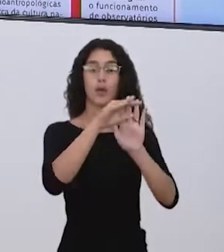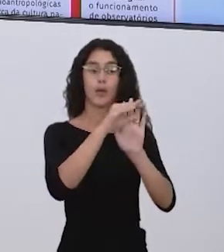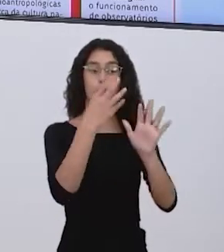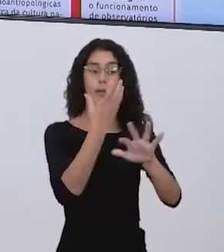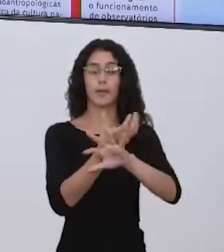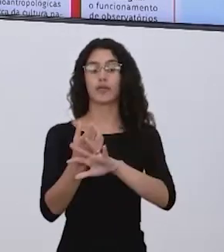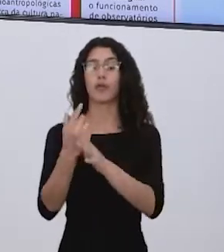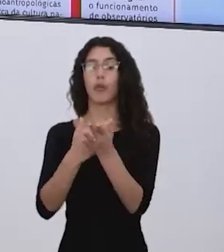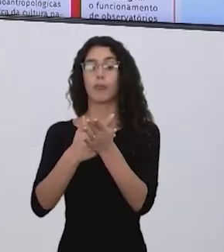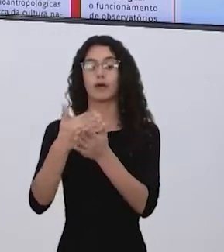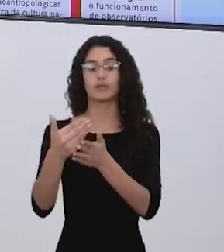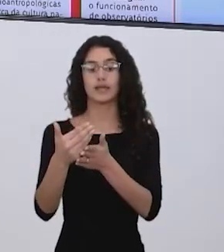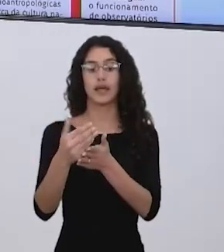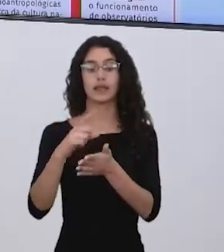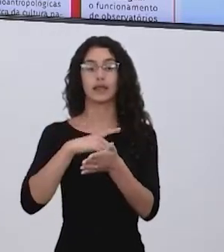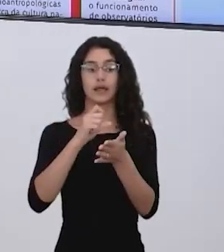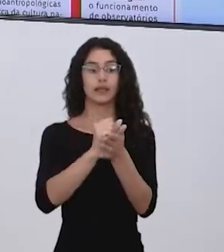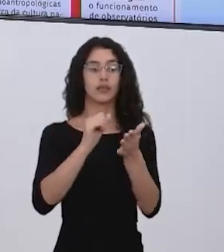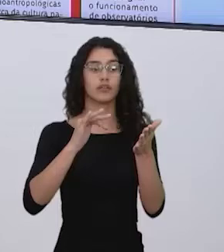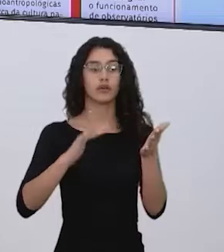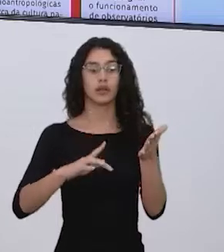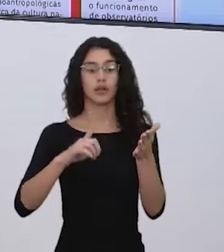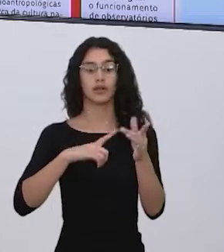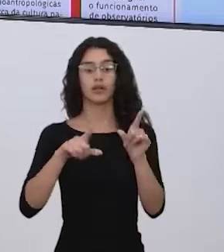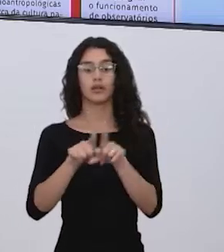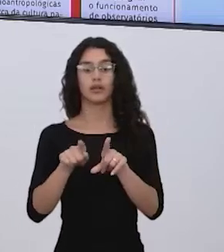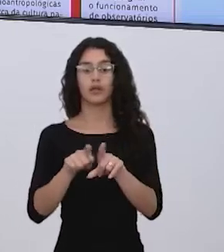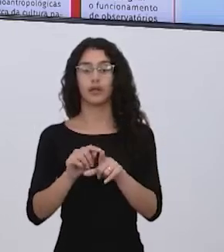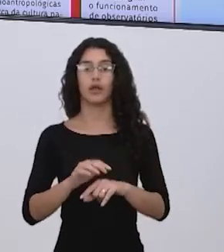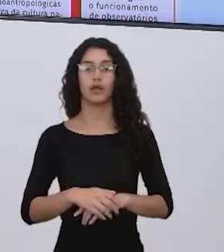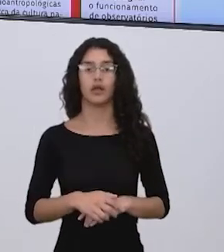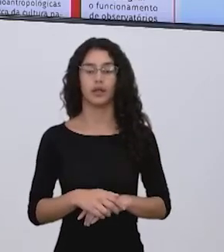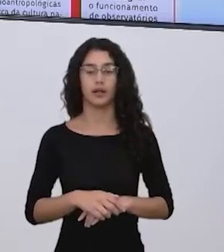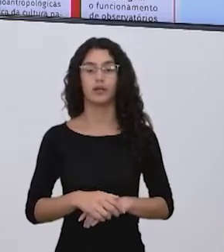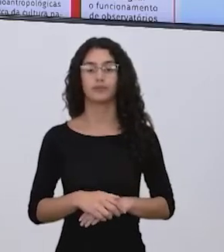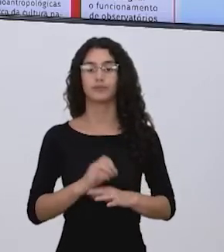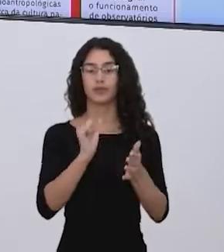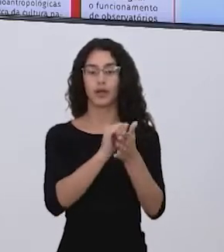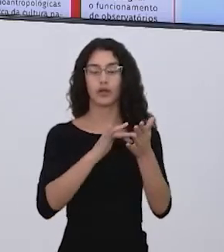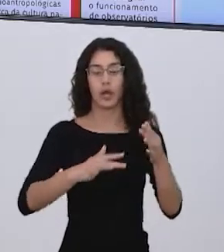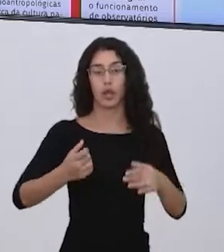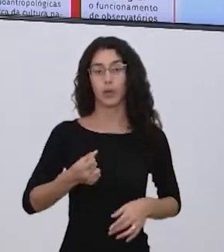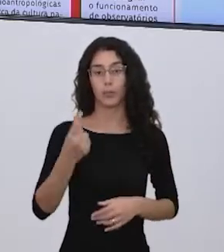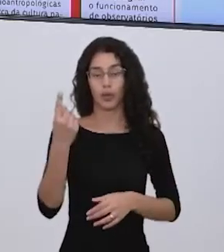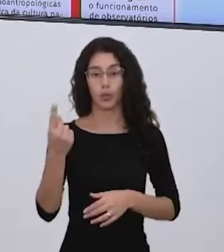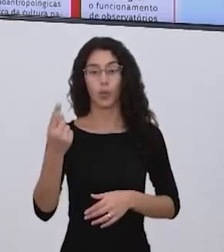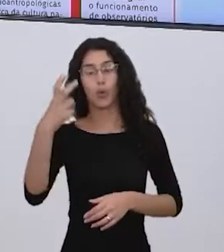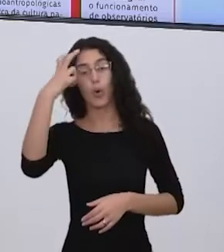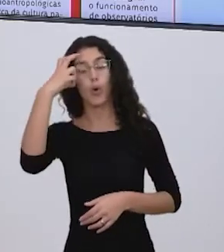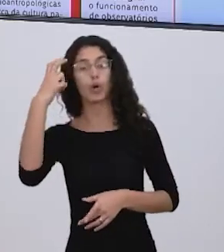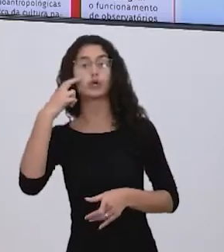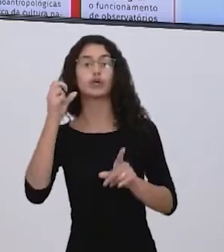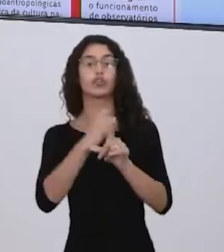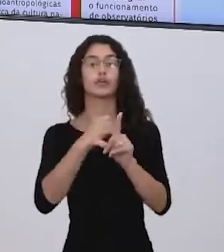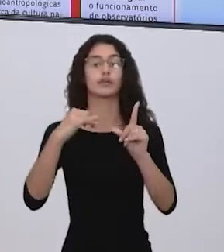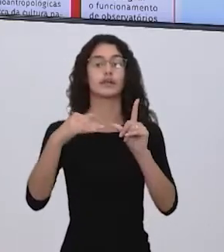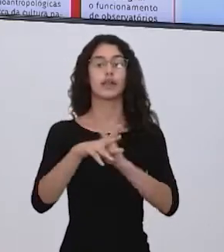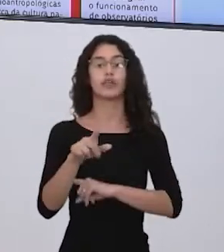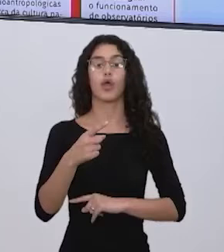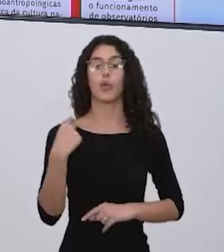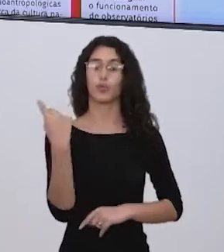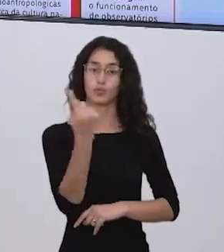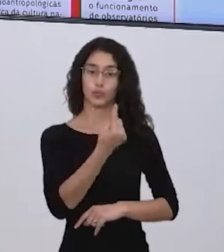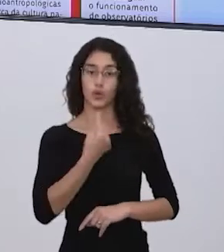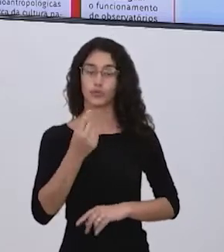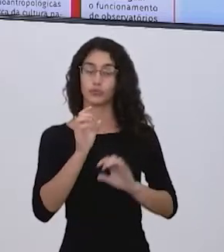e a gente vai começar, então, pela atividade número 1, tá? Na atividade número 1, em Cultura e Sociedade, que é o